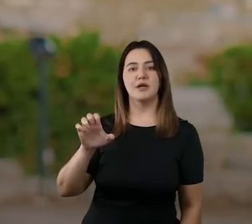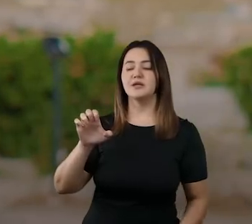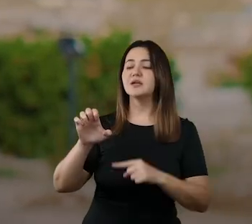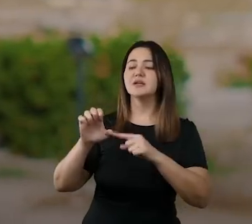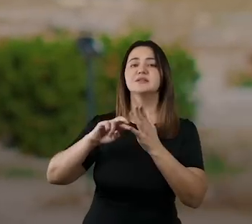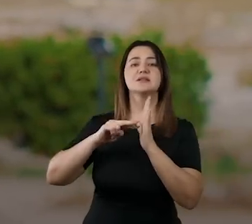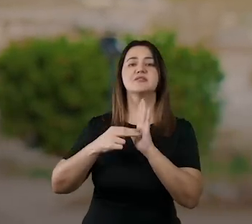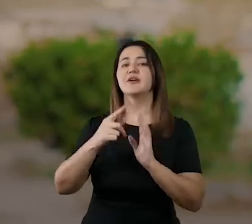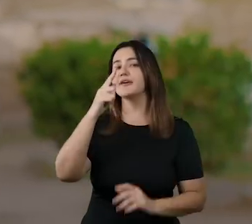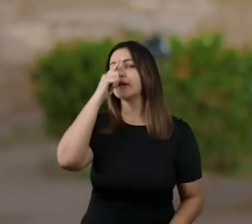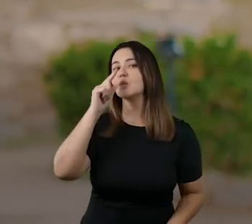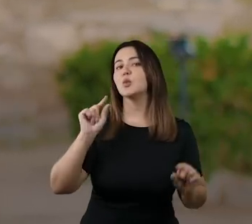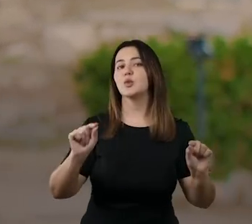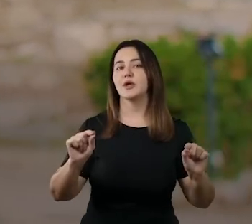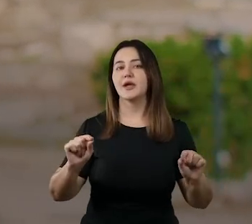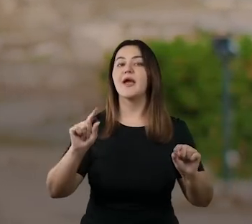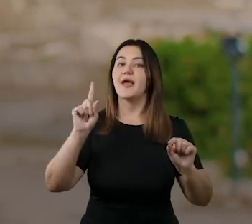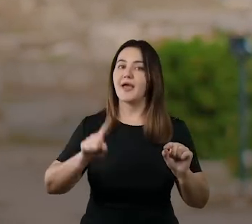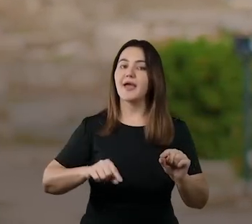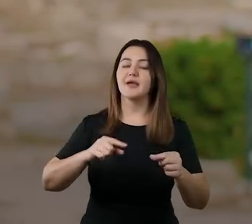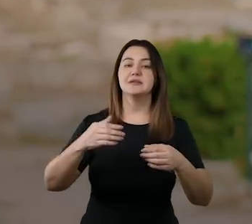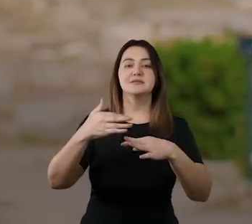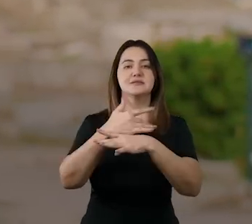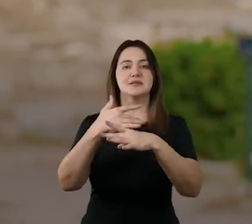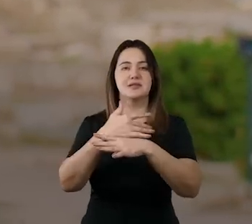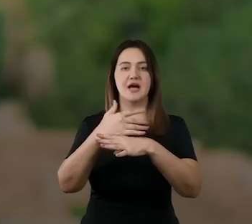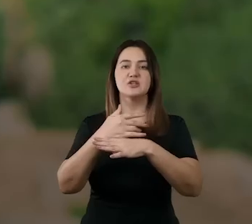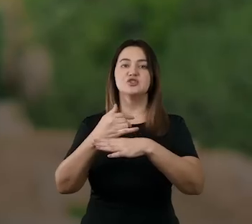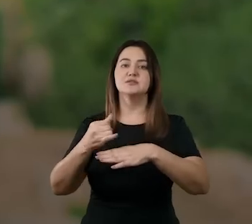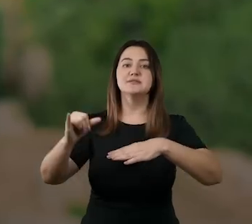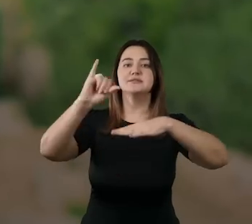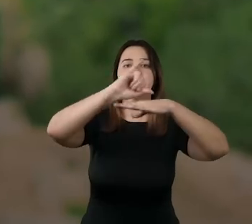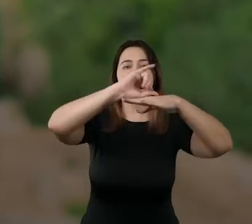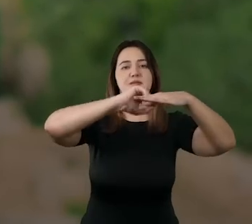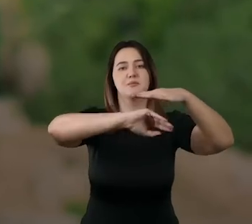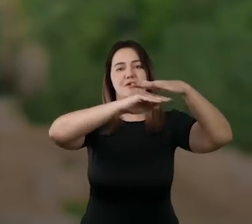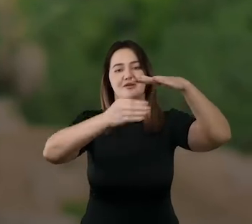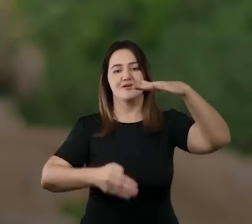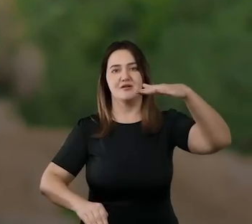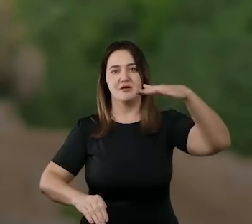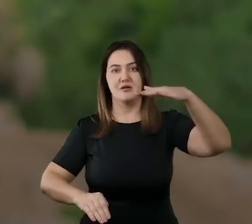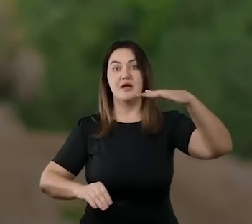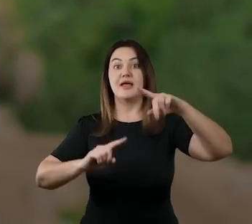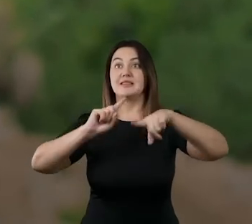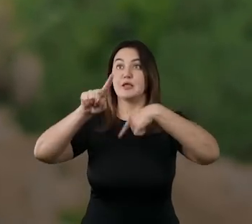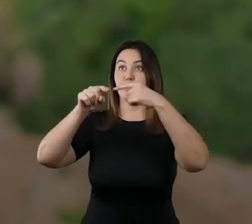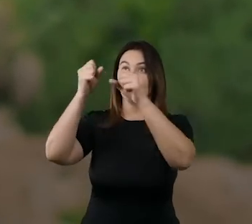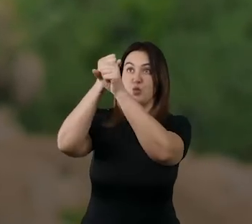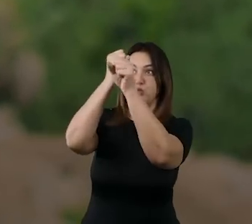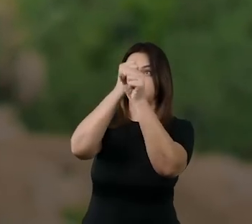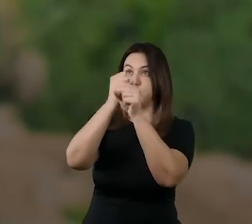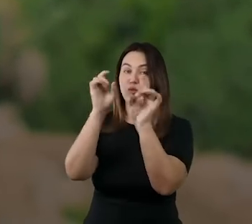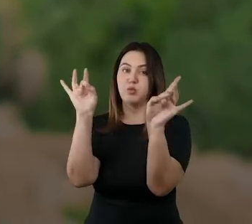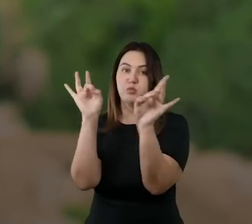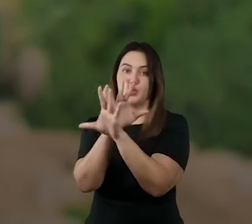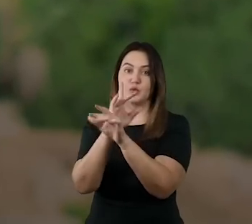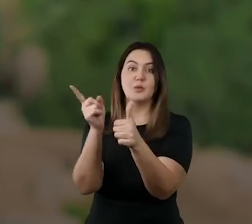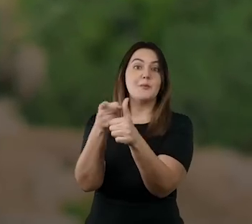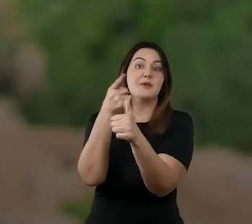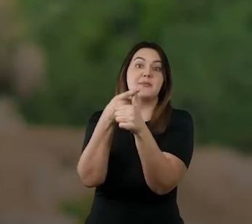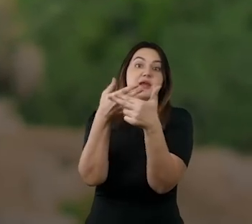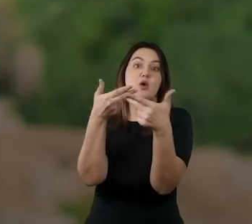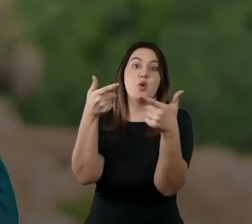significa justamente a cidade que está no alto, que está no topo. E depois da construção da acrópole, a primeira coisa que